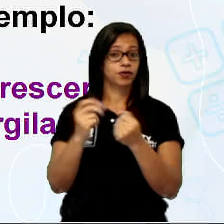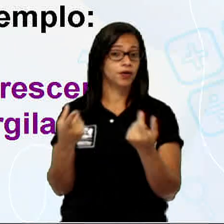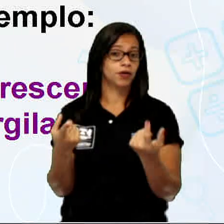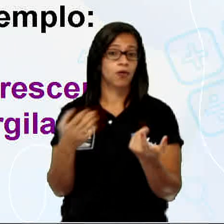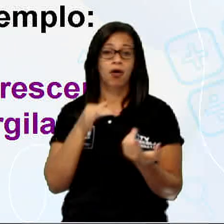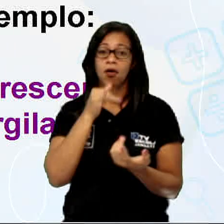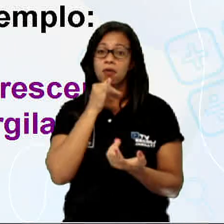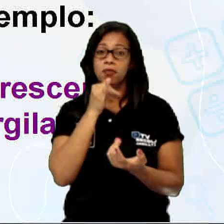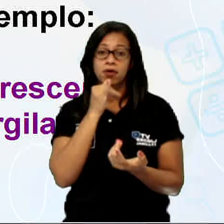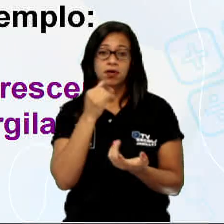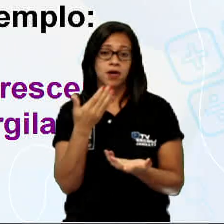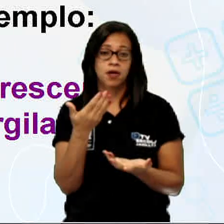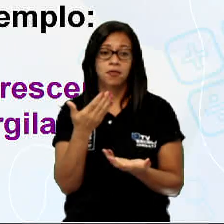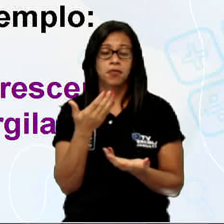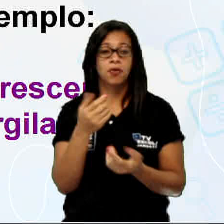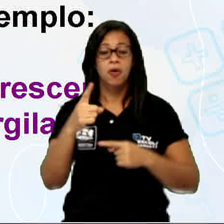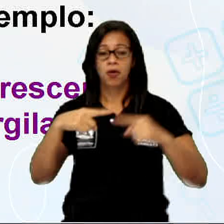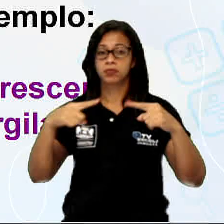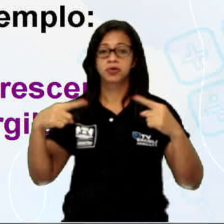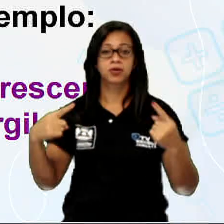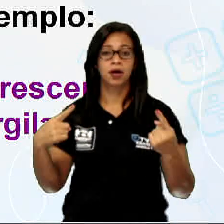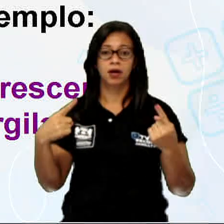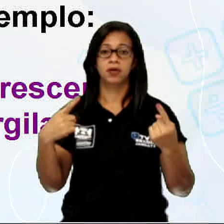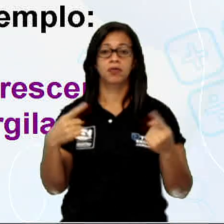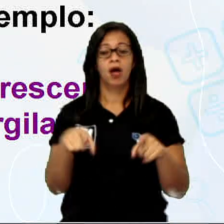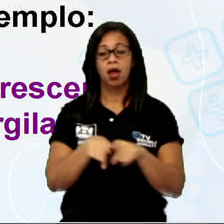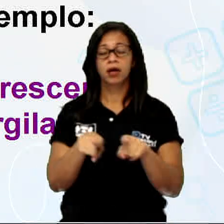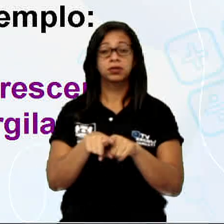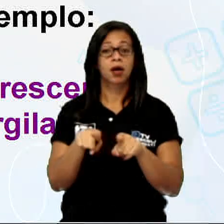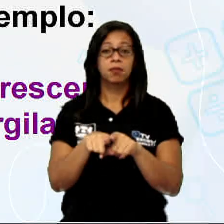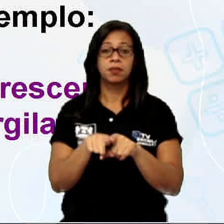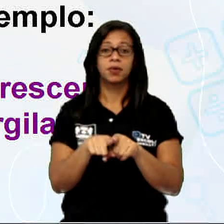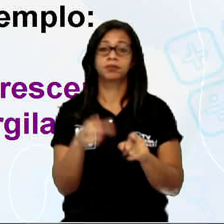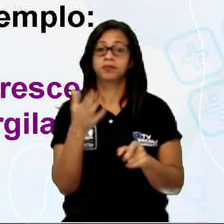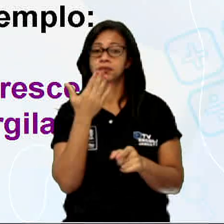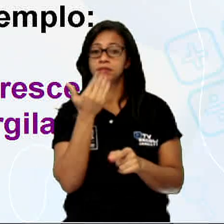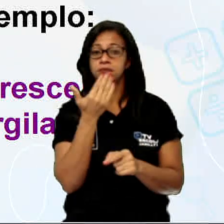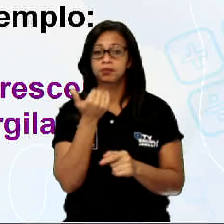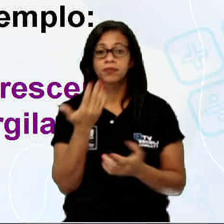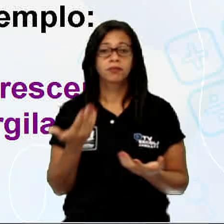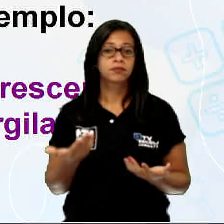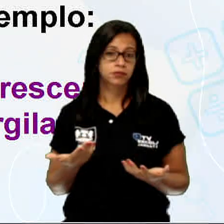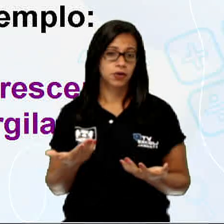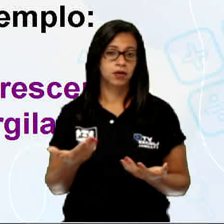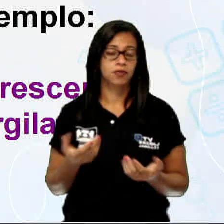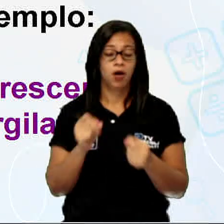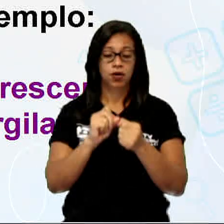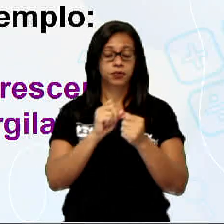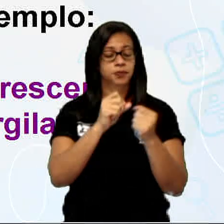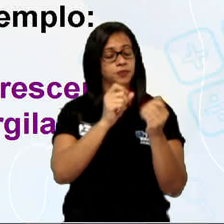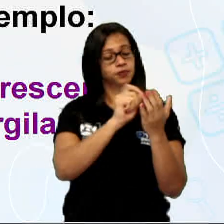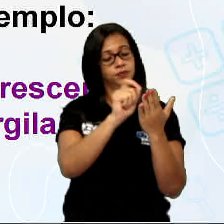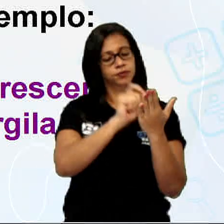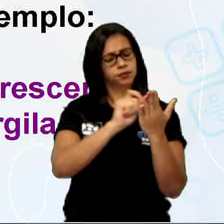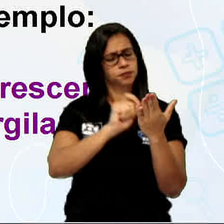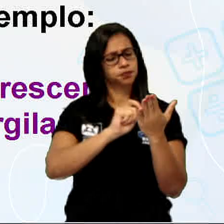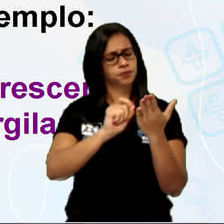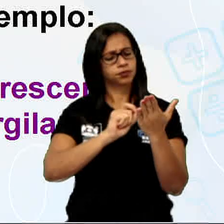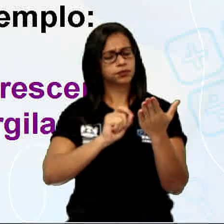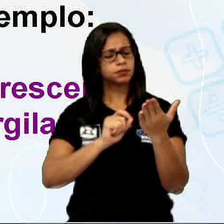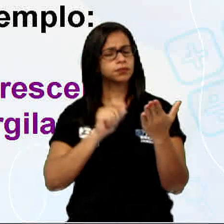de alimentos. Faça uma lista desses materiais, colocando ao lado de que forma